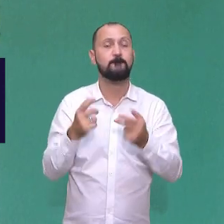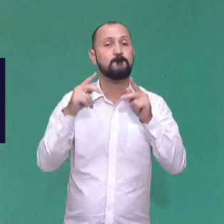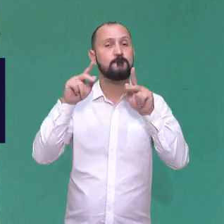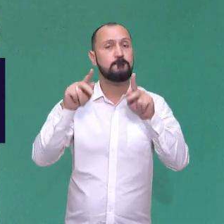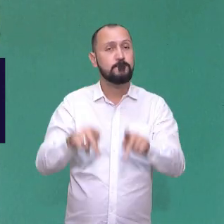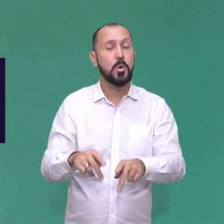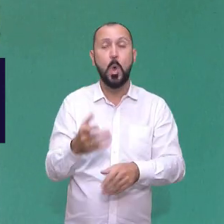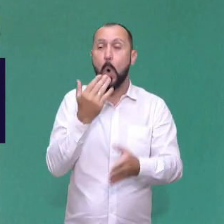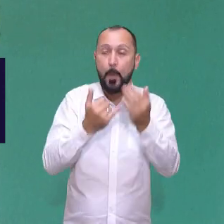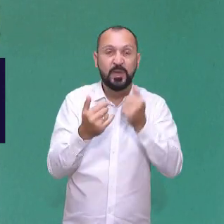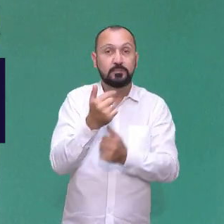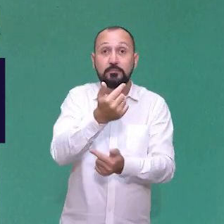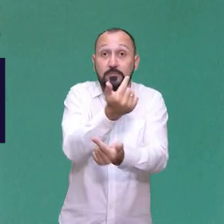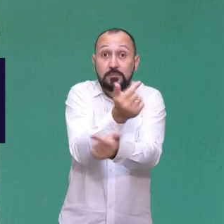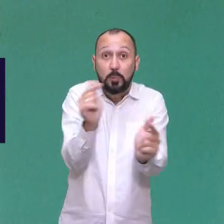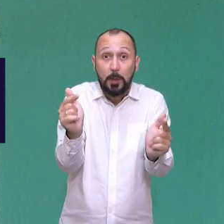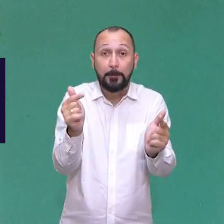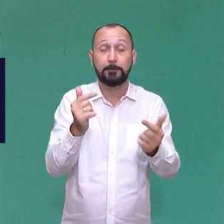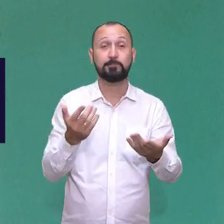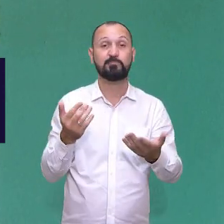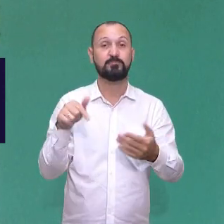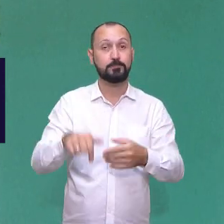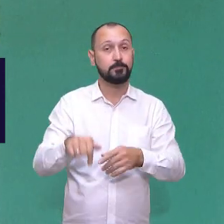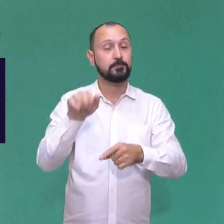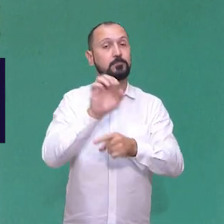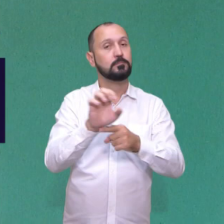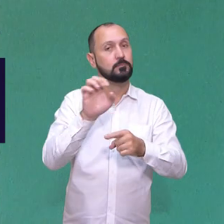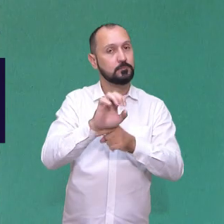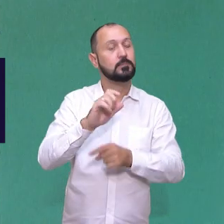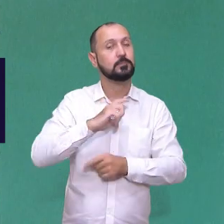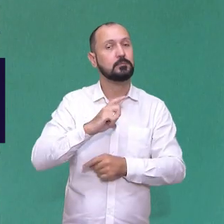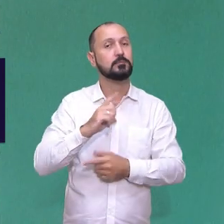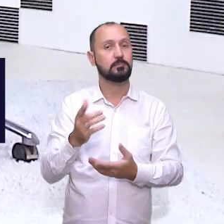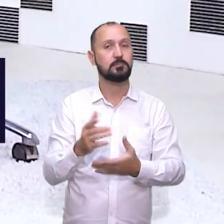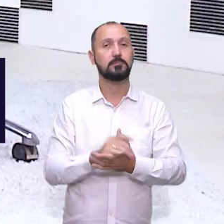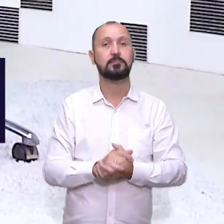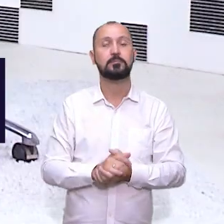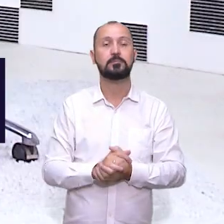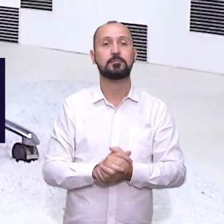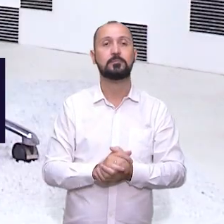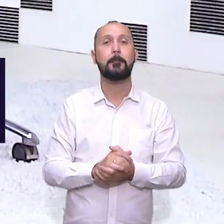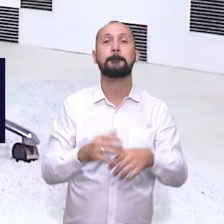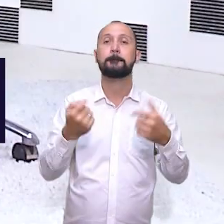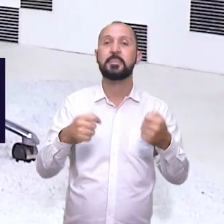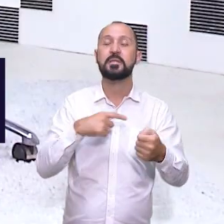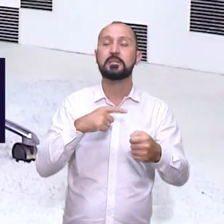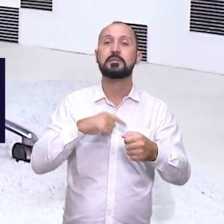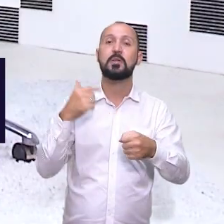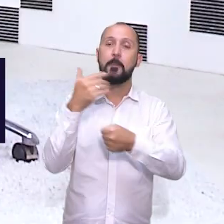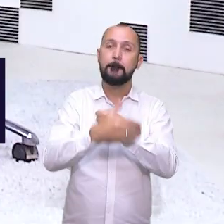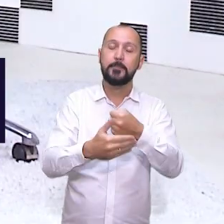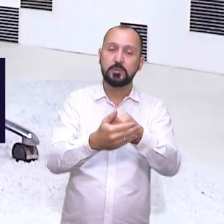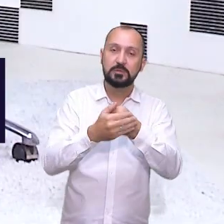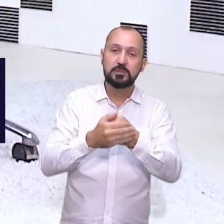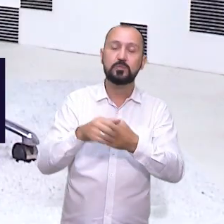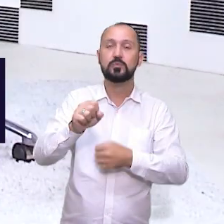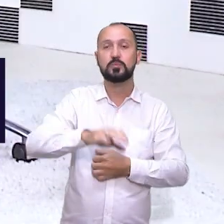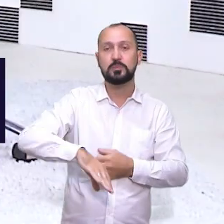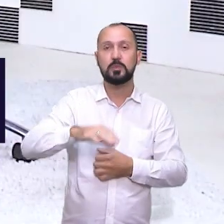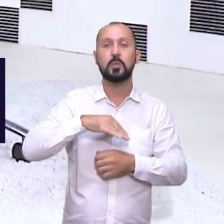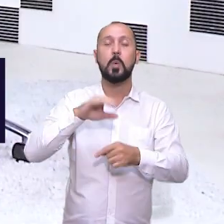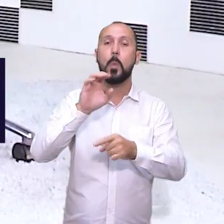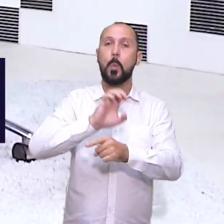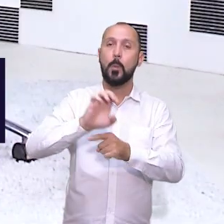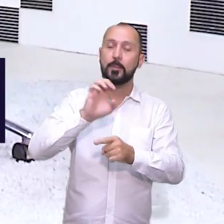muita dificuldade. Você tem uma grande parte da população que não tem o que comer. E no nosso estado também tem isso, né?